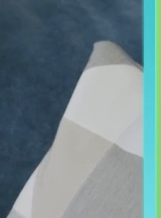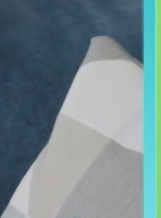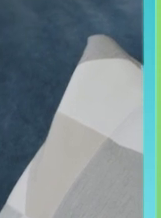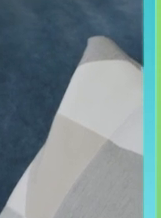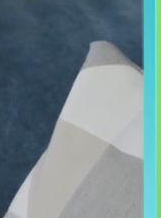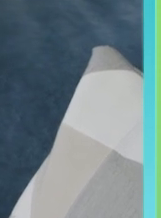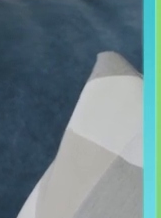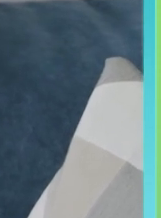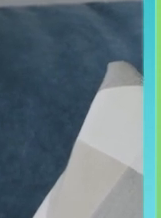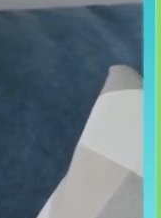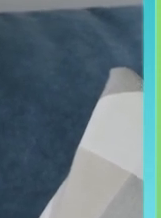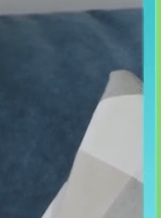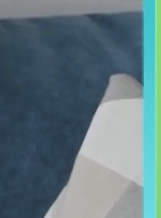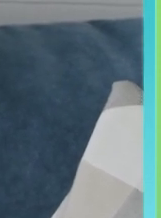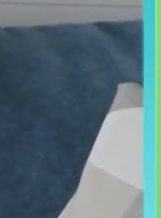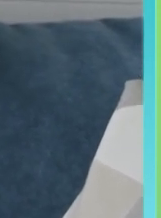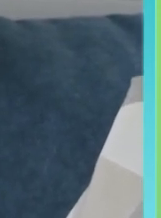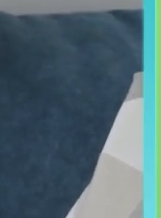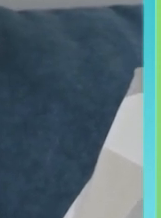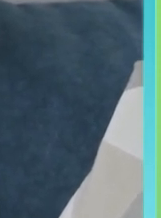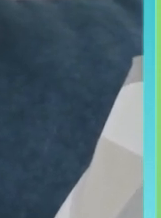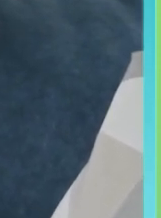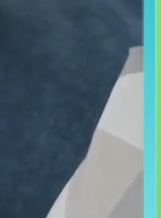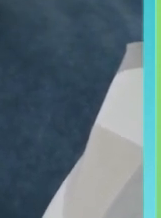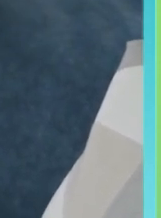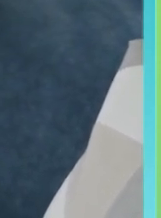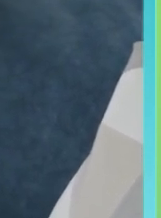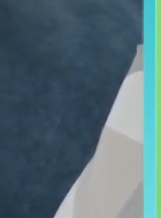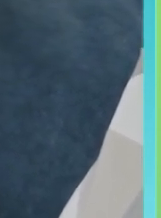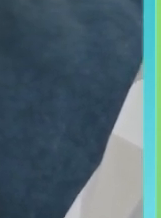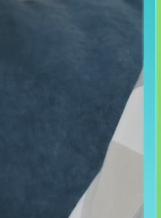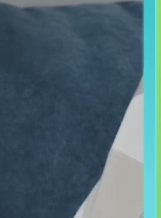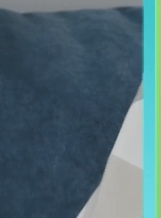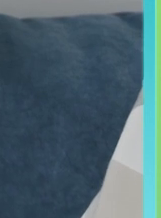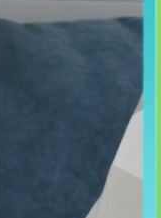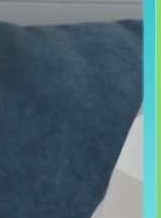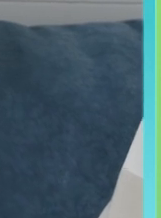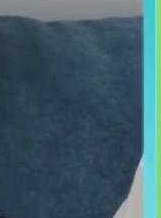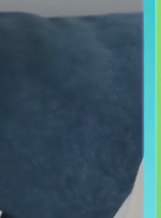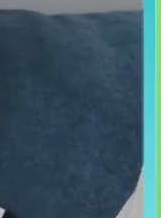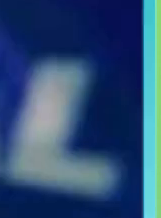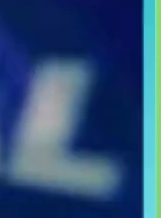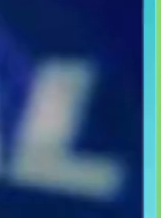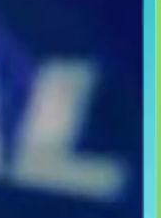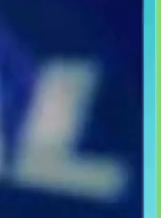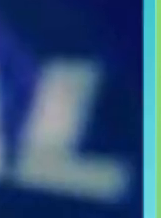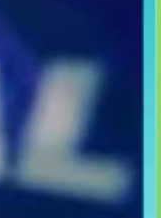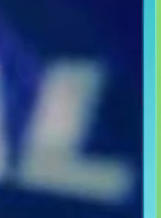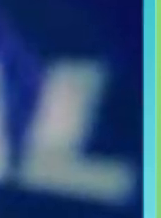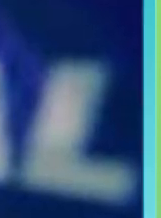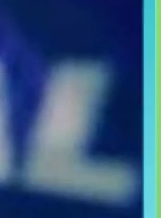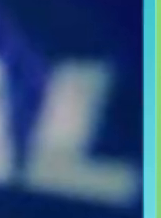extremamente importante a gente acaba de receber com exclusividade um depoimento do deputado federal que Luta pelos aposentados Deputado